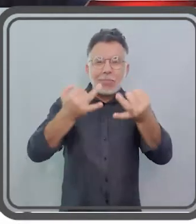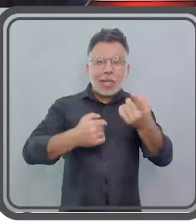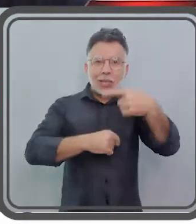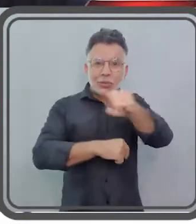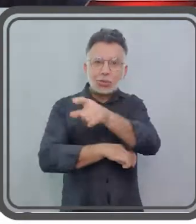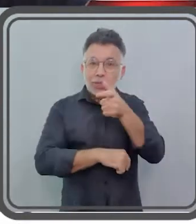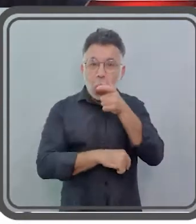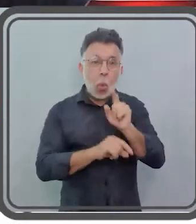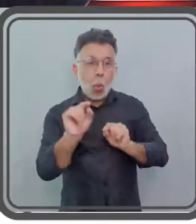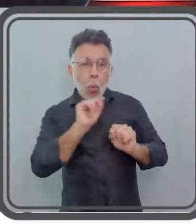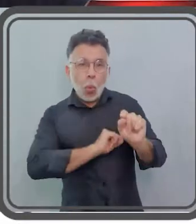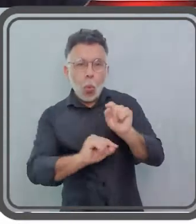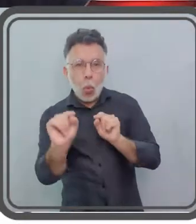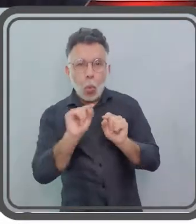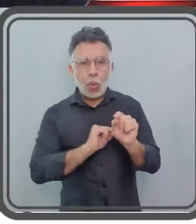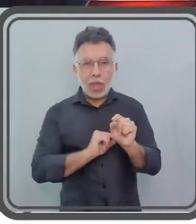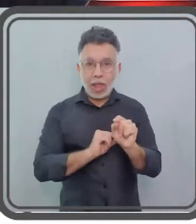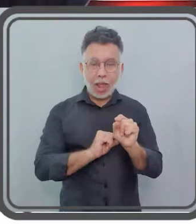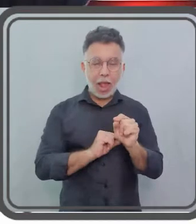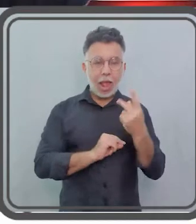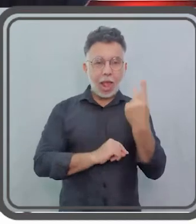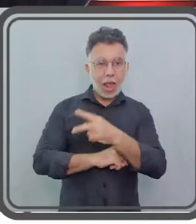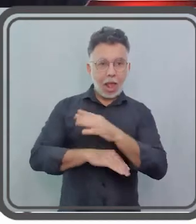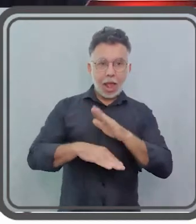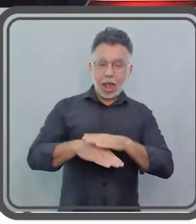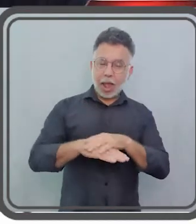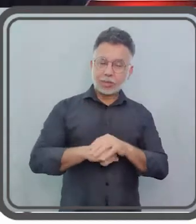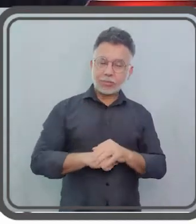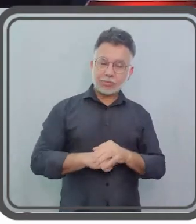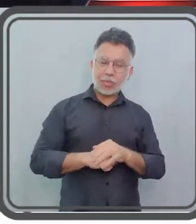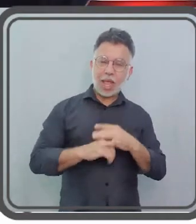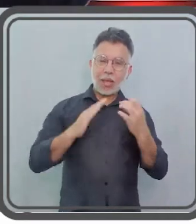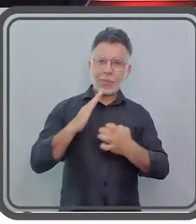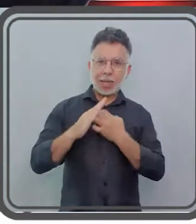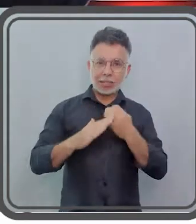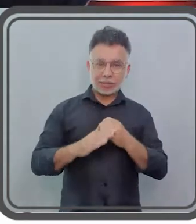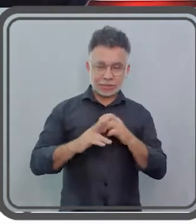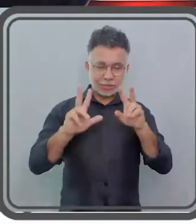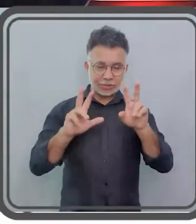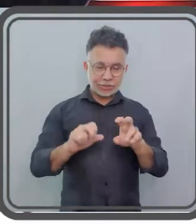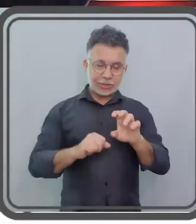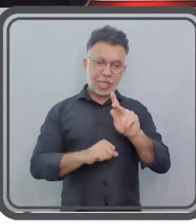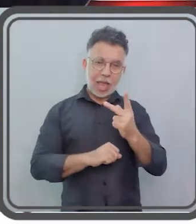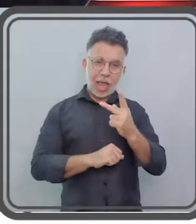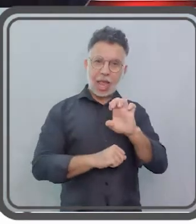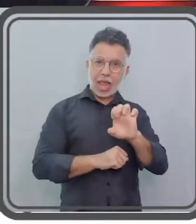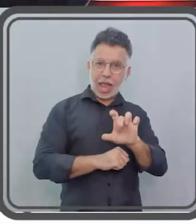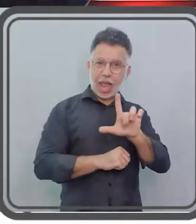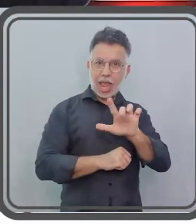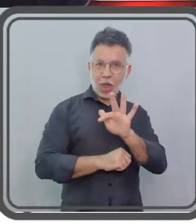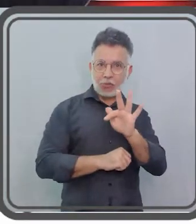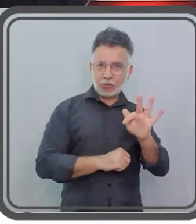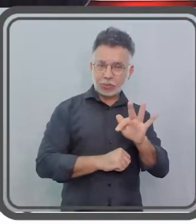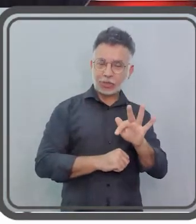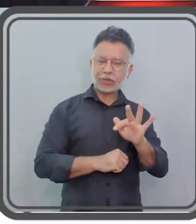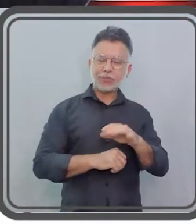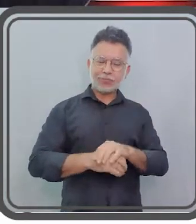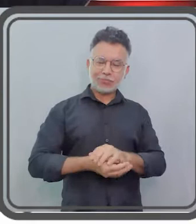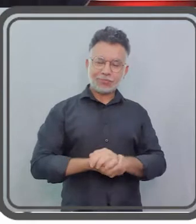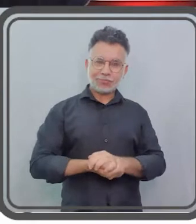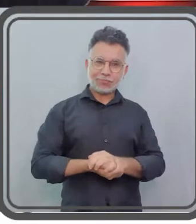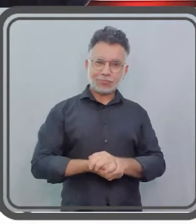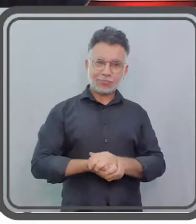audiência o que é, então, né, a Health and Safe Place to Work. Aí a gente começa a partir daí. Obrigado, Thiago.